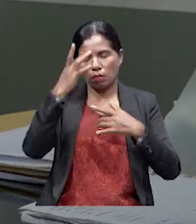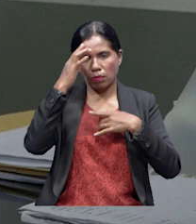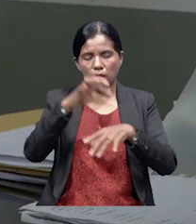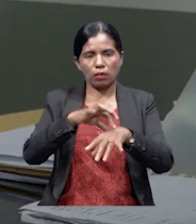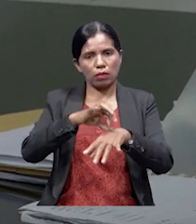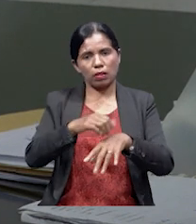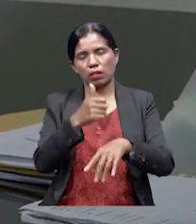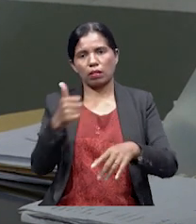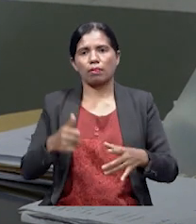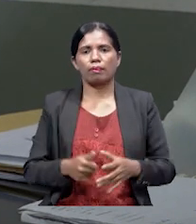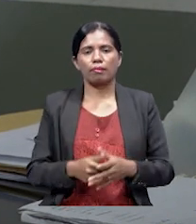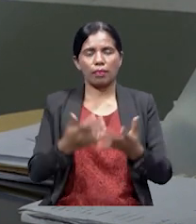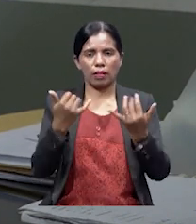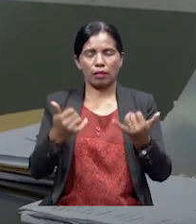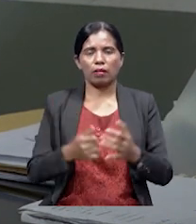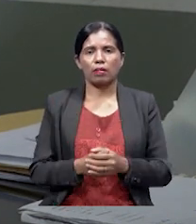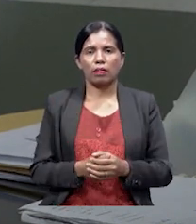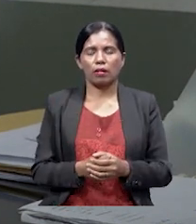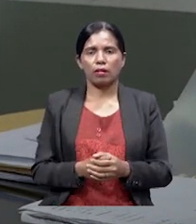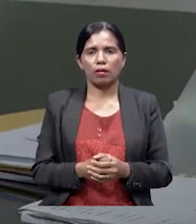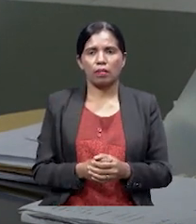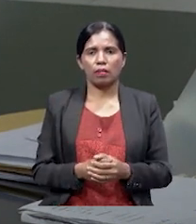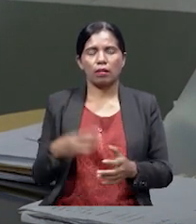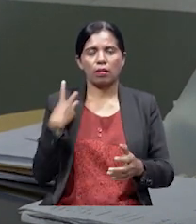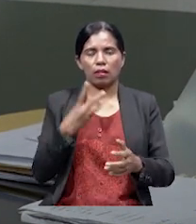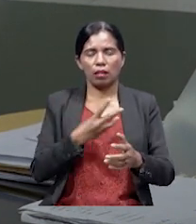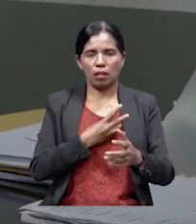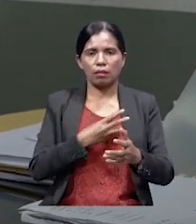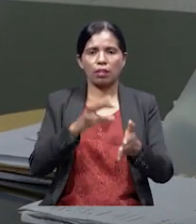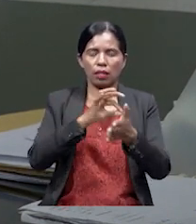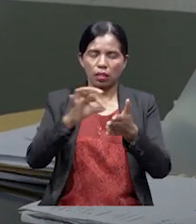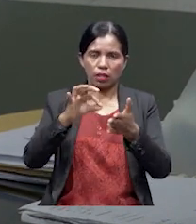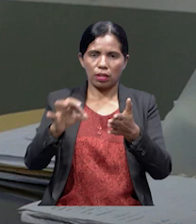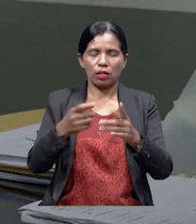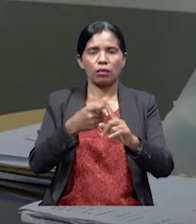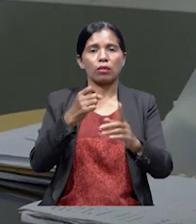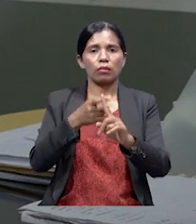sirsel agora infeksi respirator ini kami resista iya